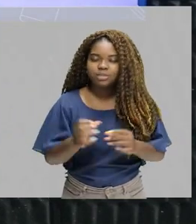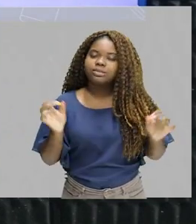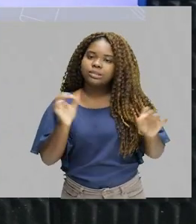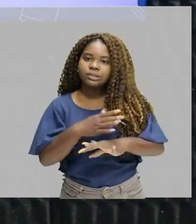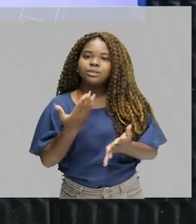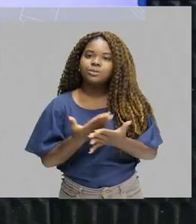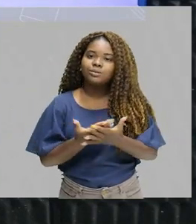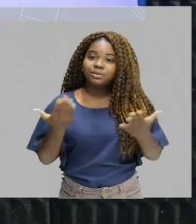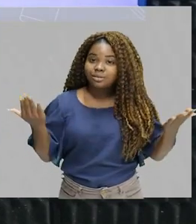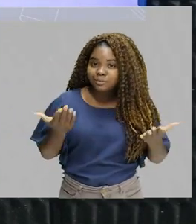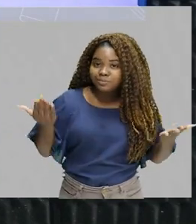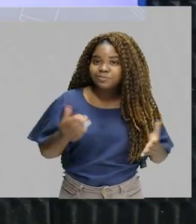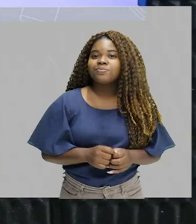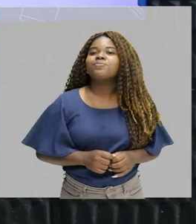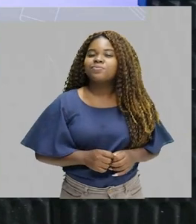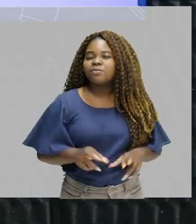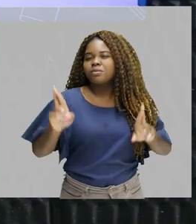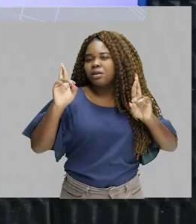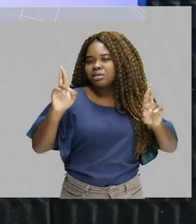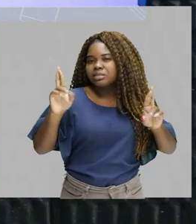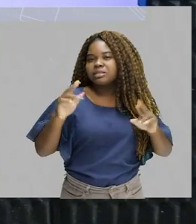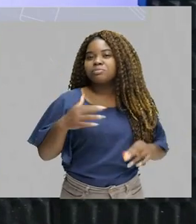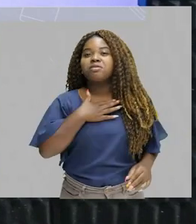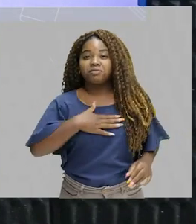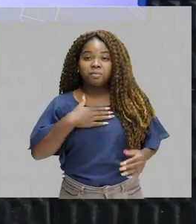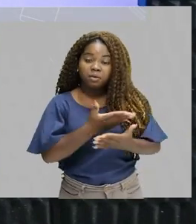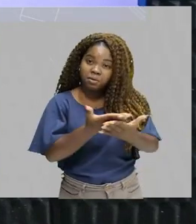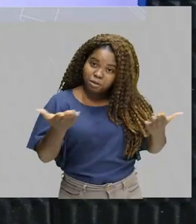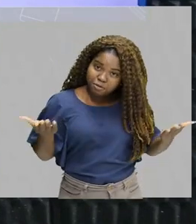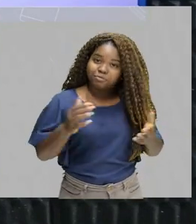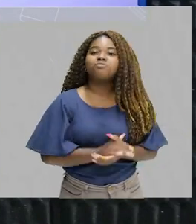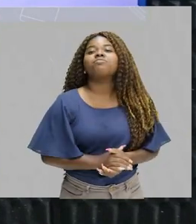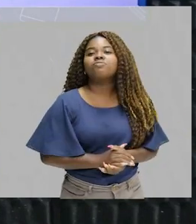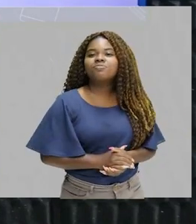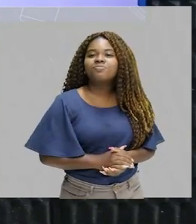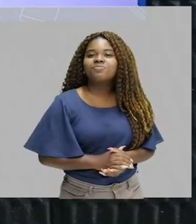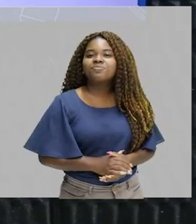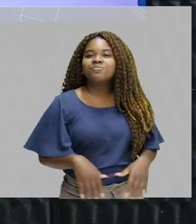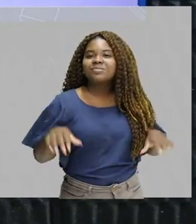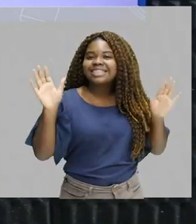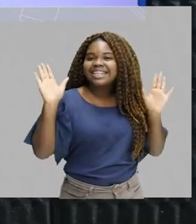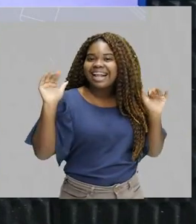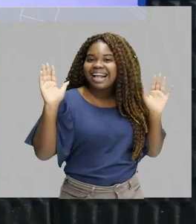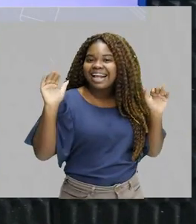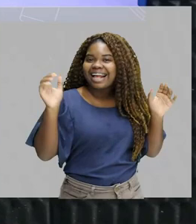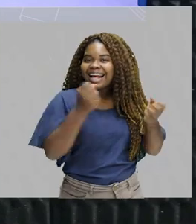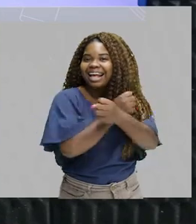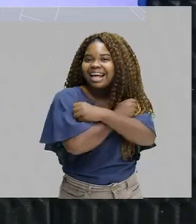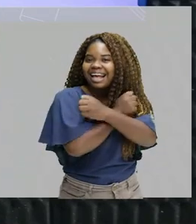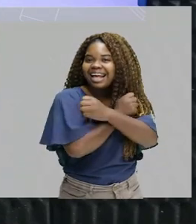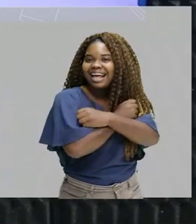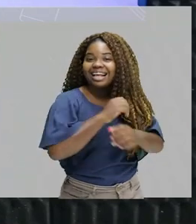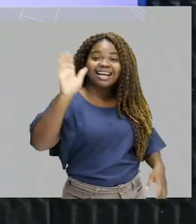encerra a aula de hoje espero que tenha sido boa para vocês e a gente se vê numa próxima aula de sociologia um abraço a